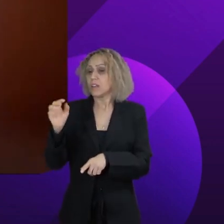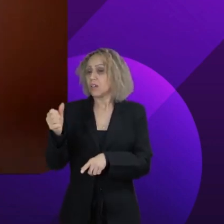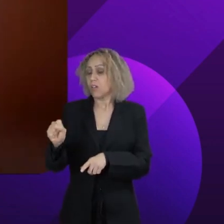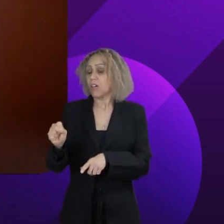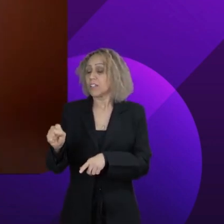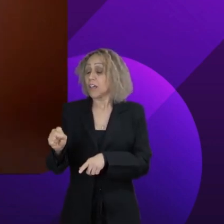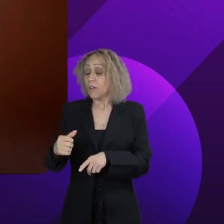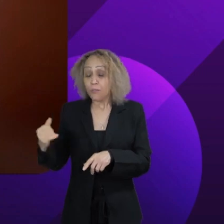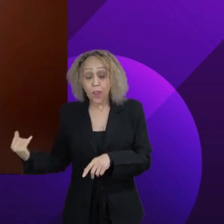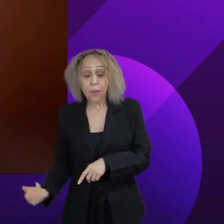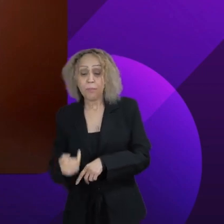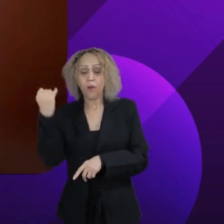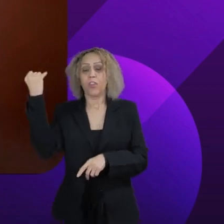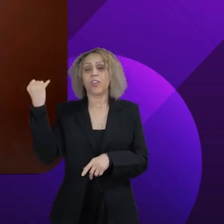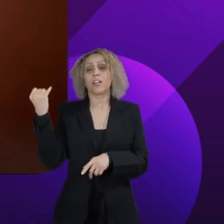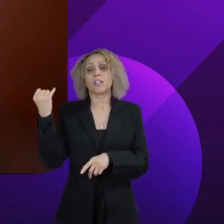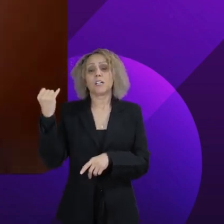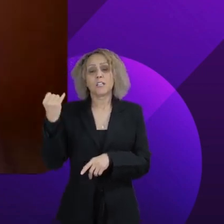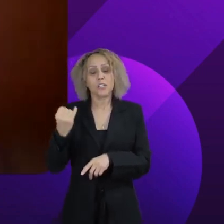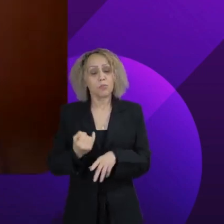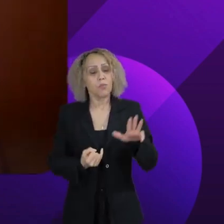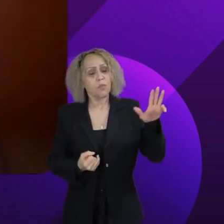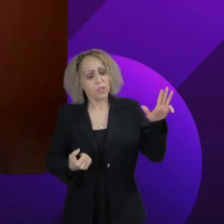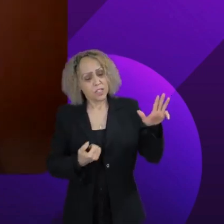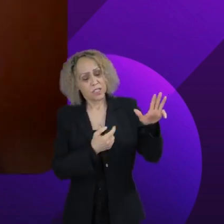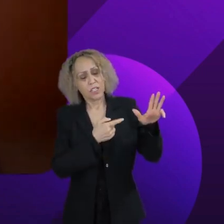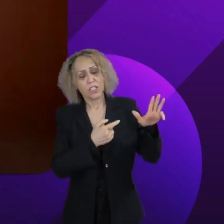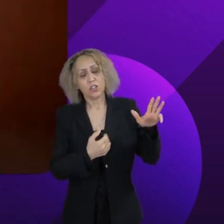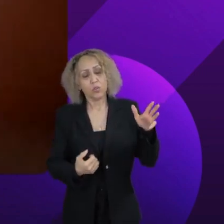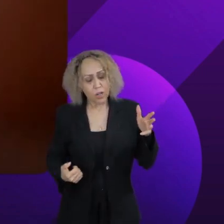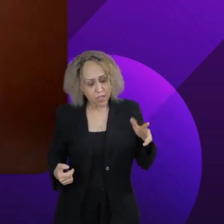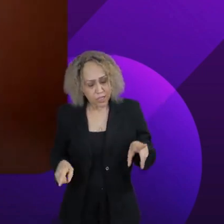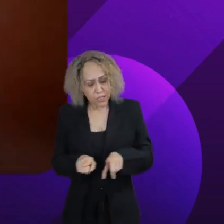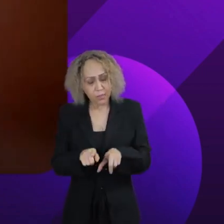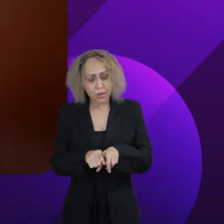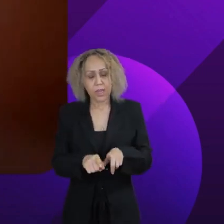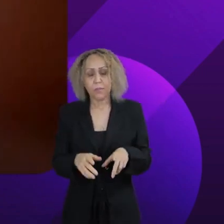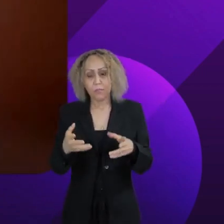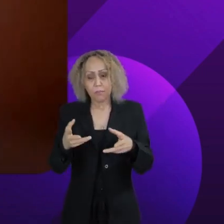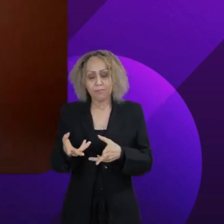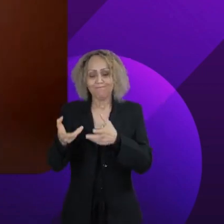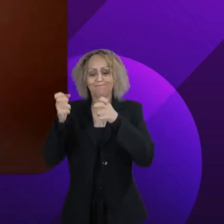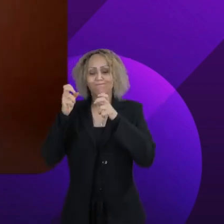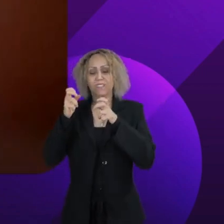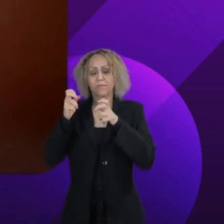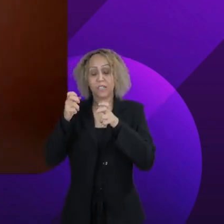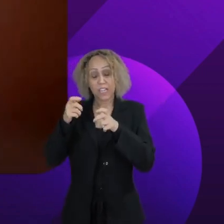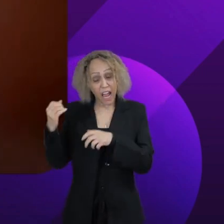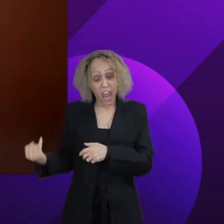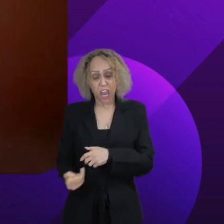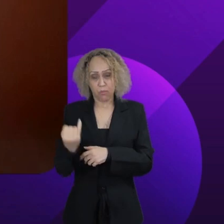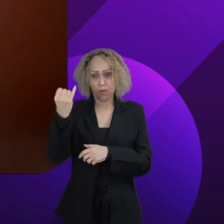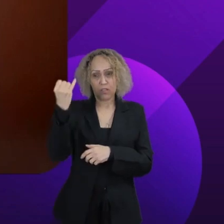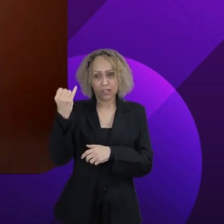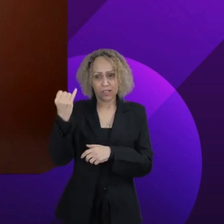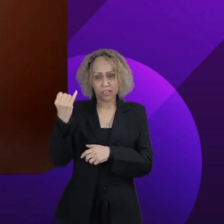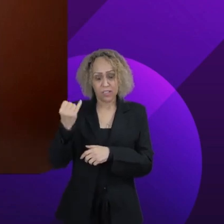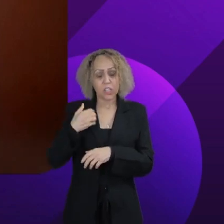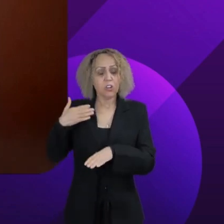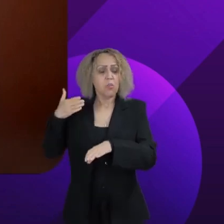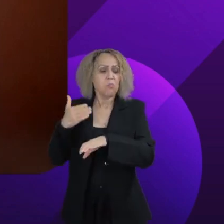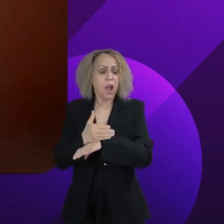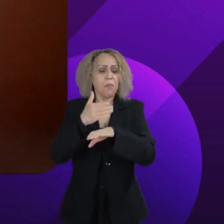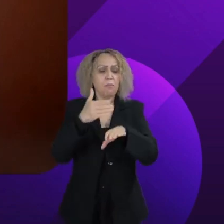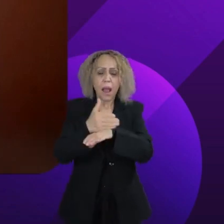dimensão rasa e superficial de cotas em todas as reuniões. E saímos de cada papo